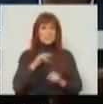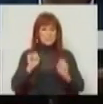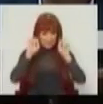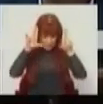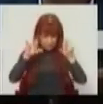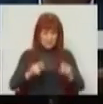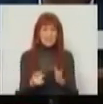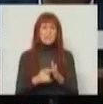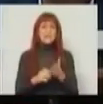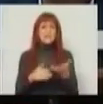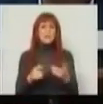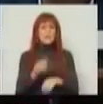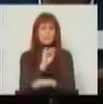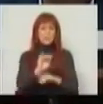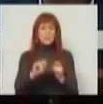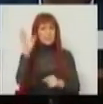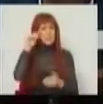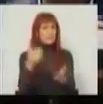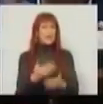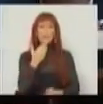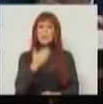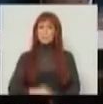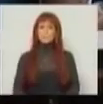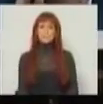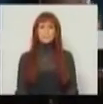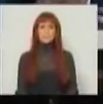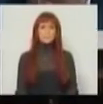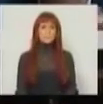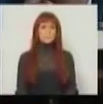necessárias para a alimentação dos animais sobre